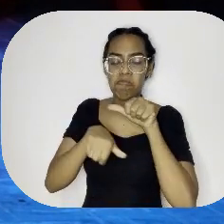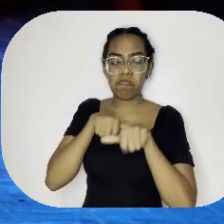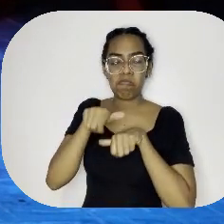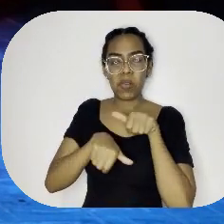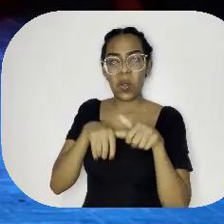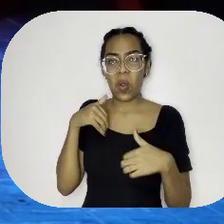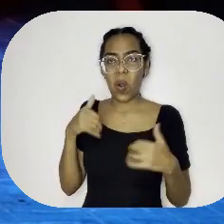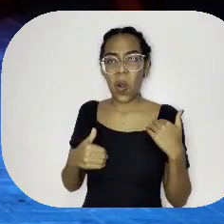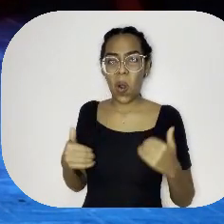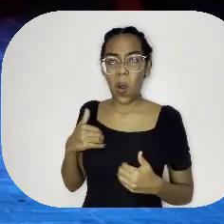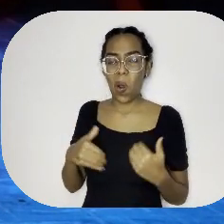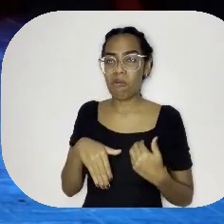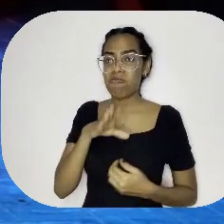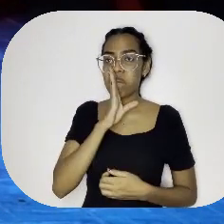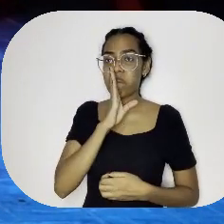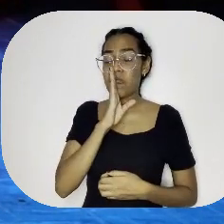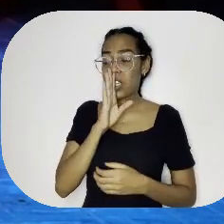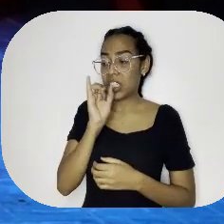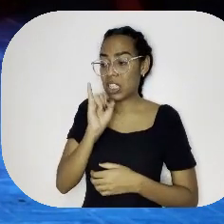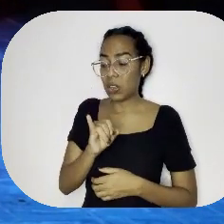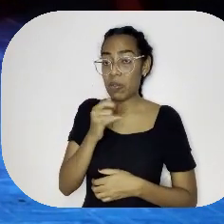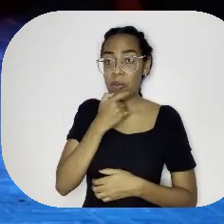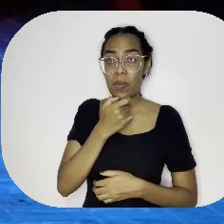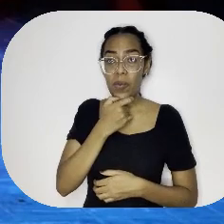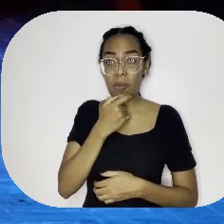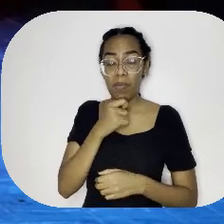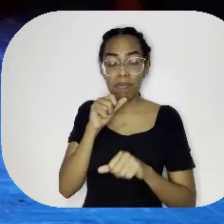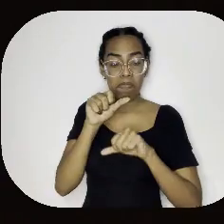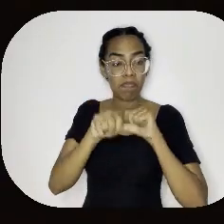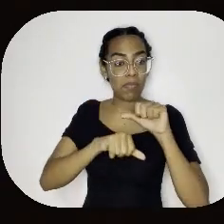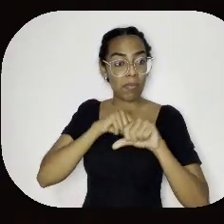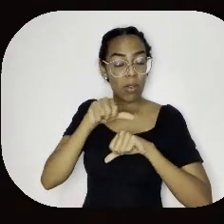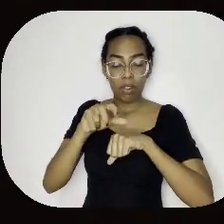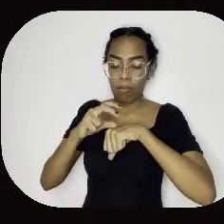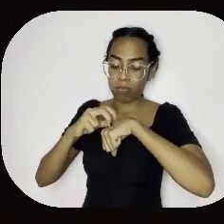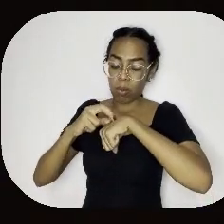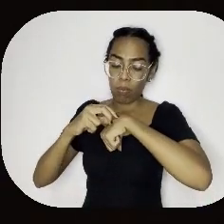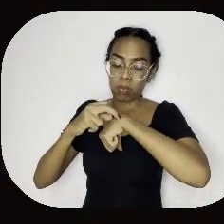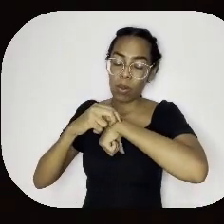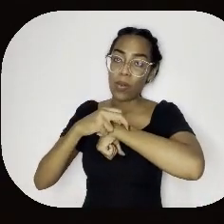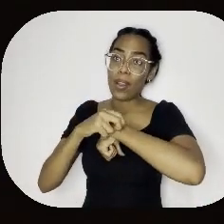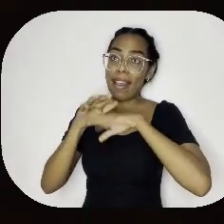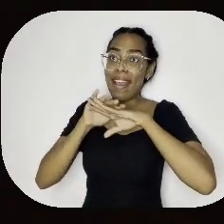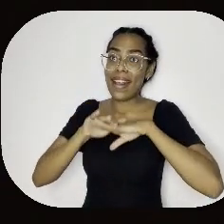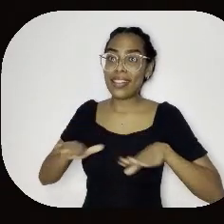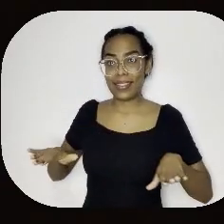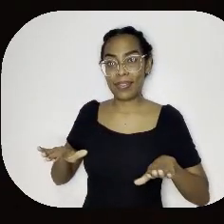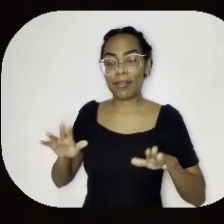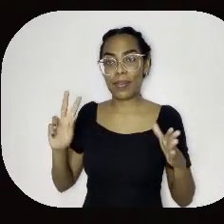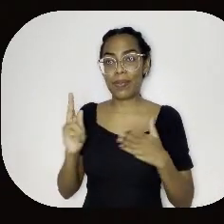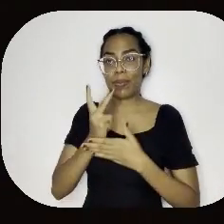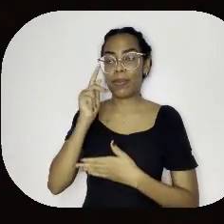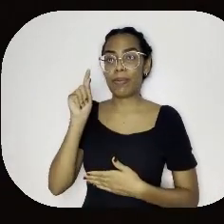não sabe é que essa mágoa assim infinda transpõe a vida do